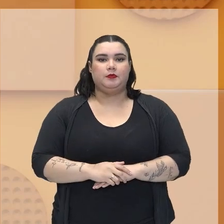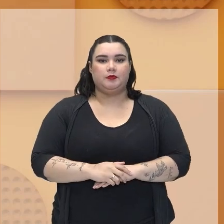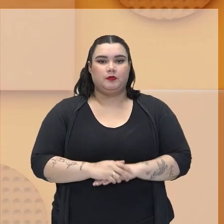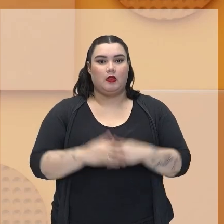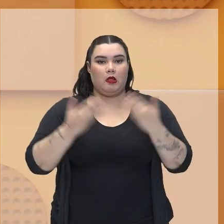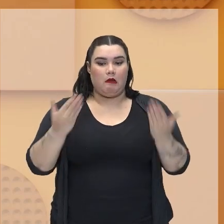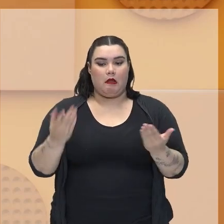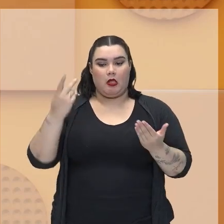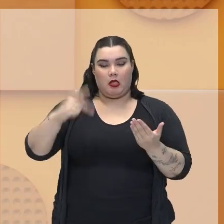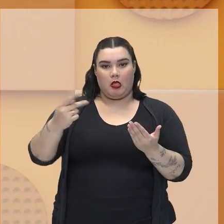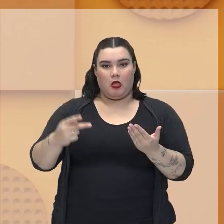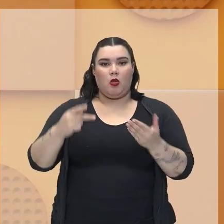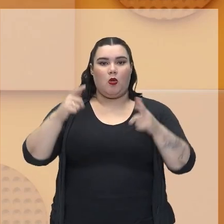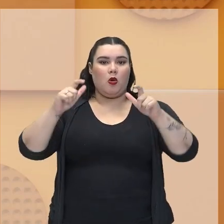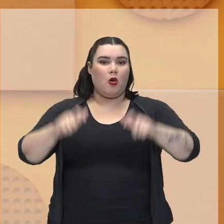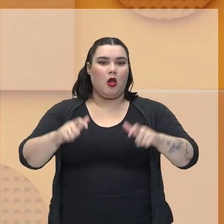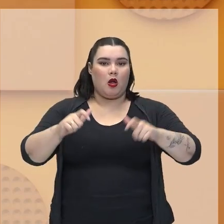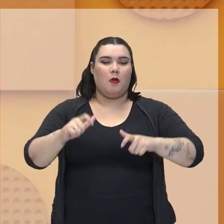no território platino,